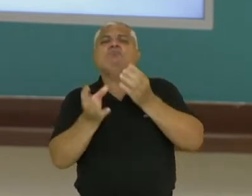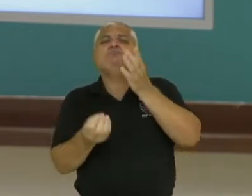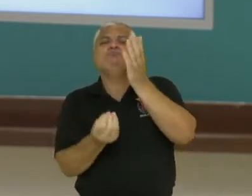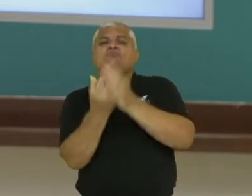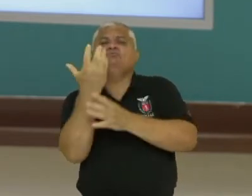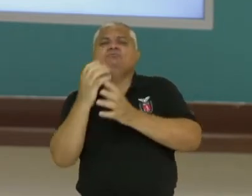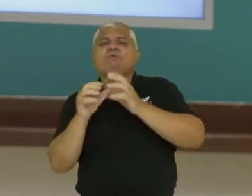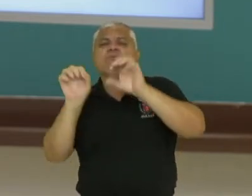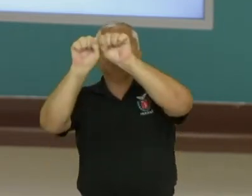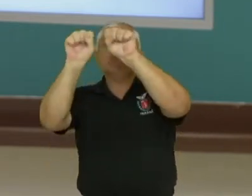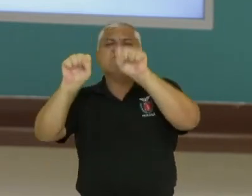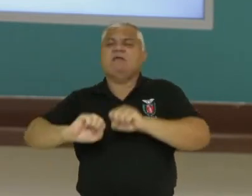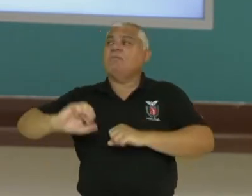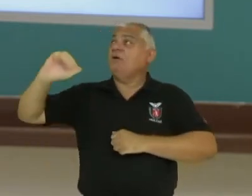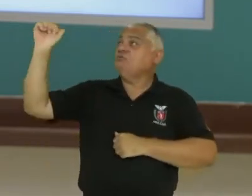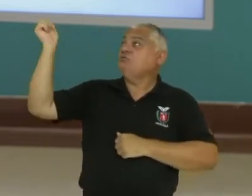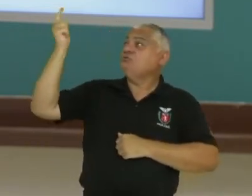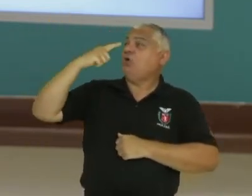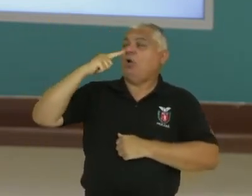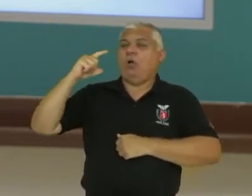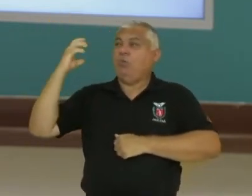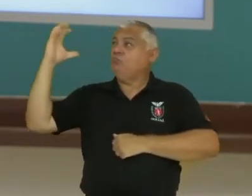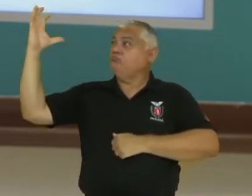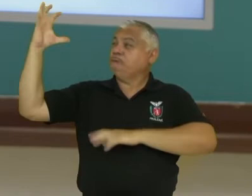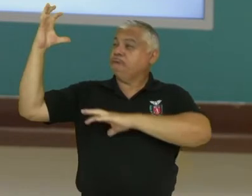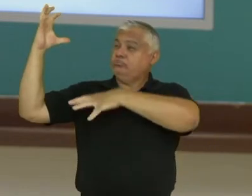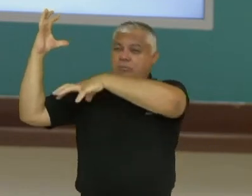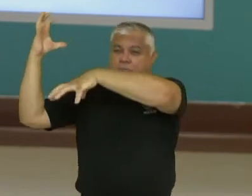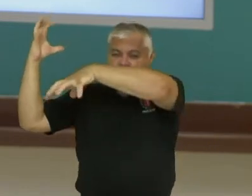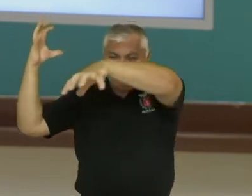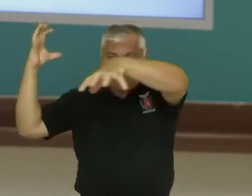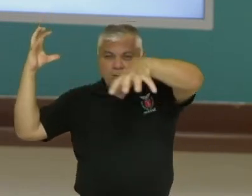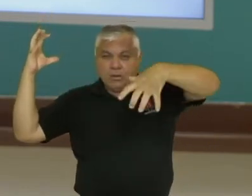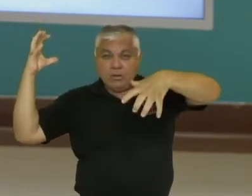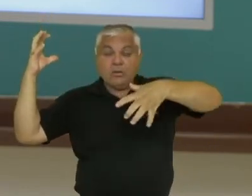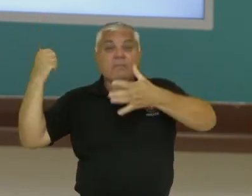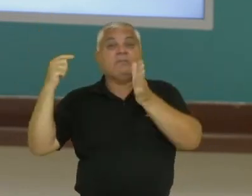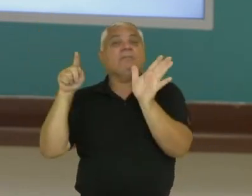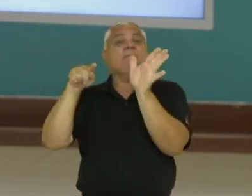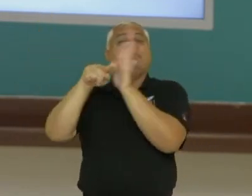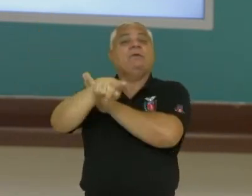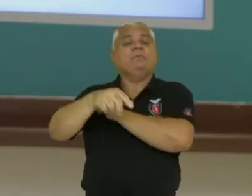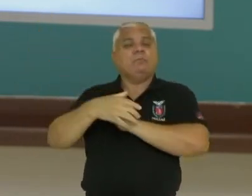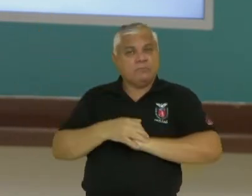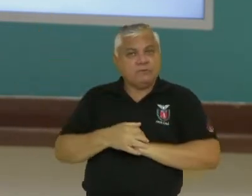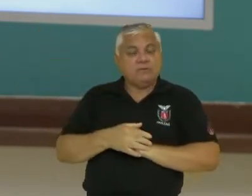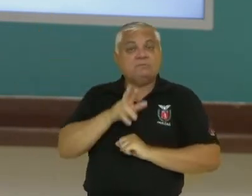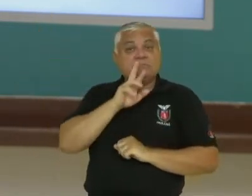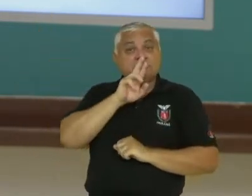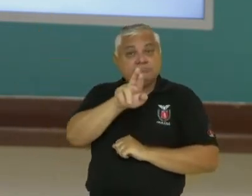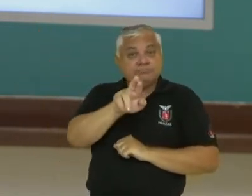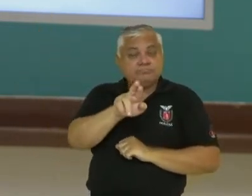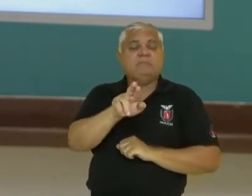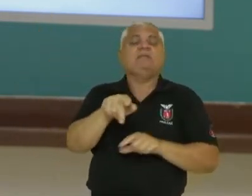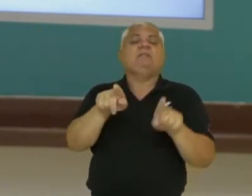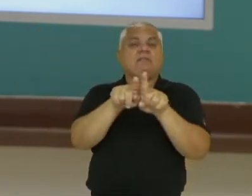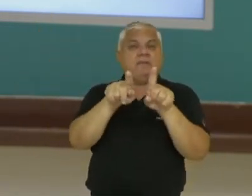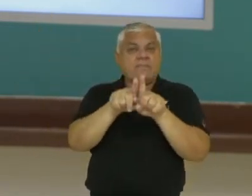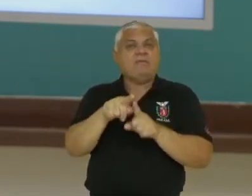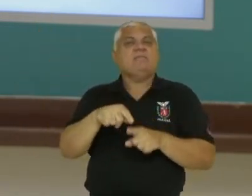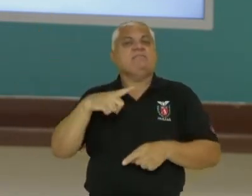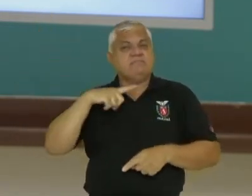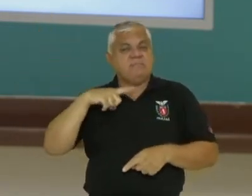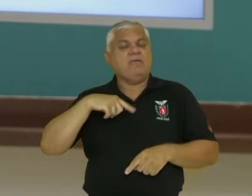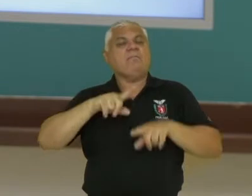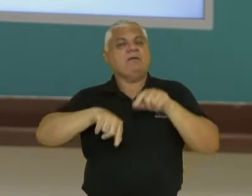Sistema Solar ou dos planetas, mas a pergunta fala sobre isso. E quando você responde, você também tem material